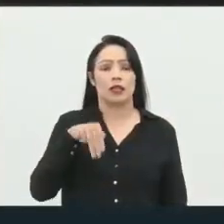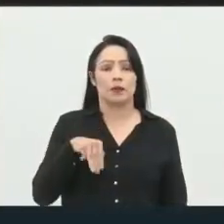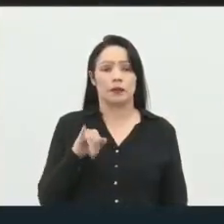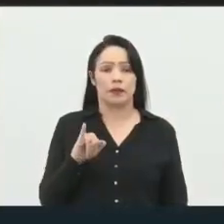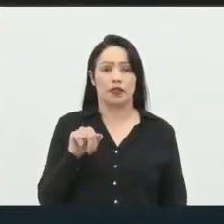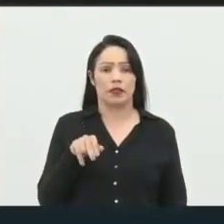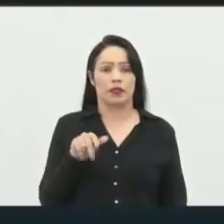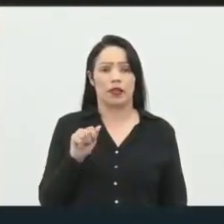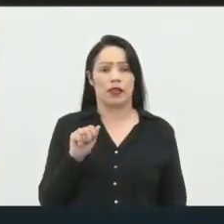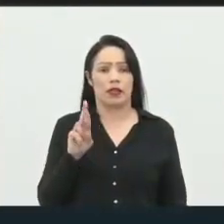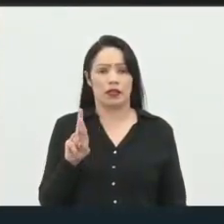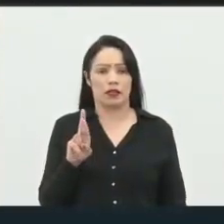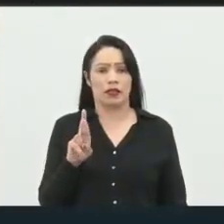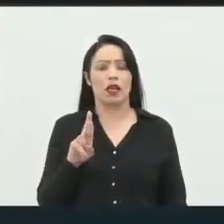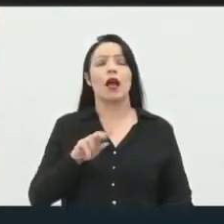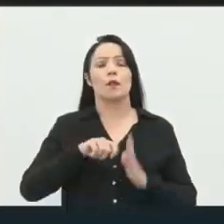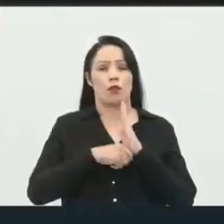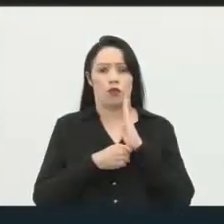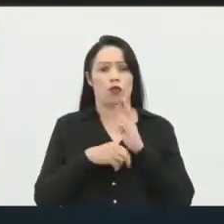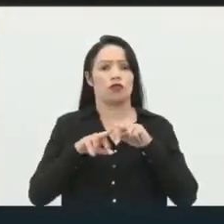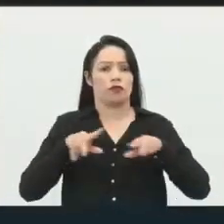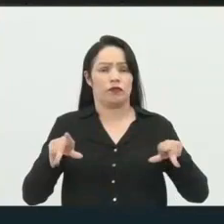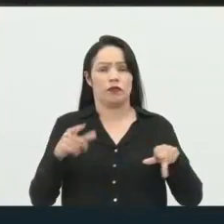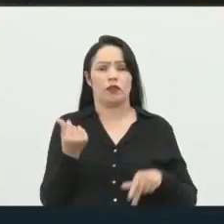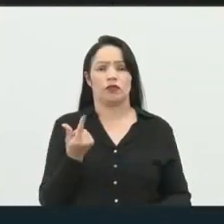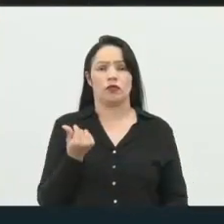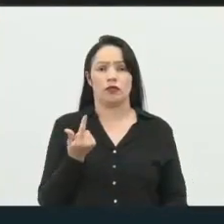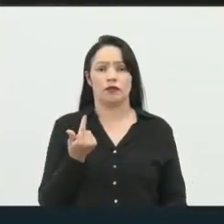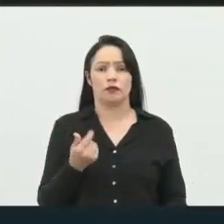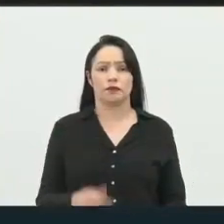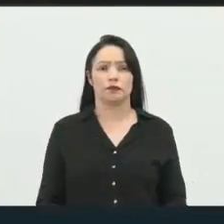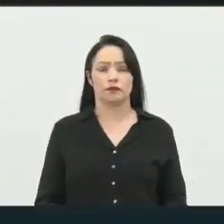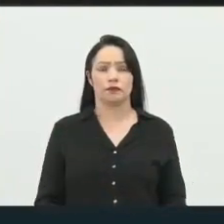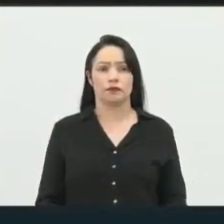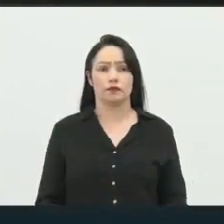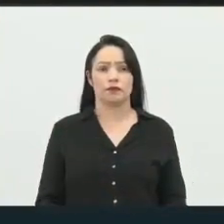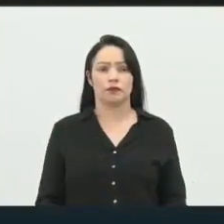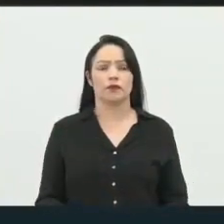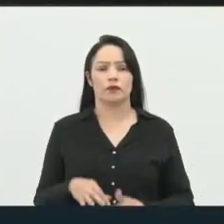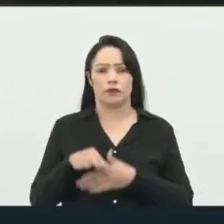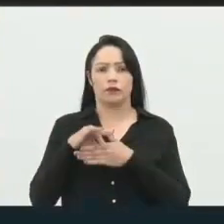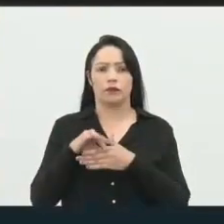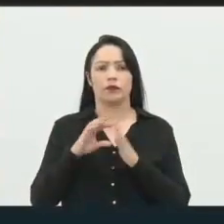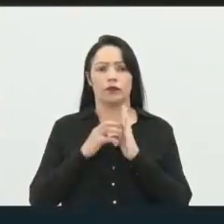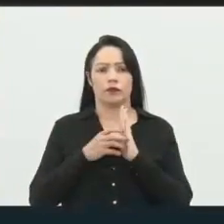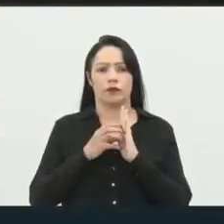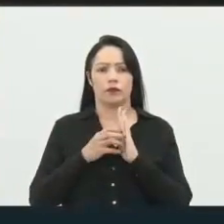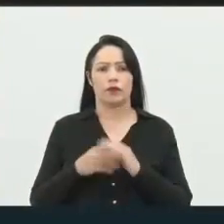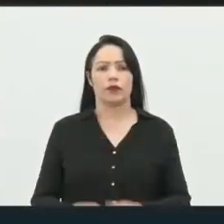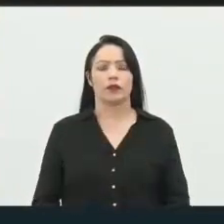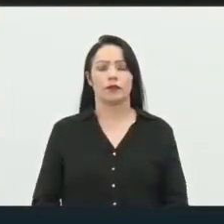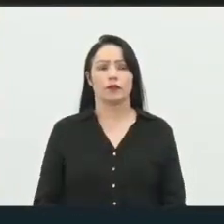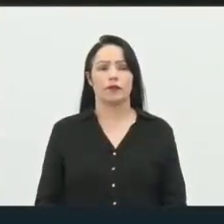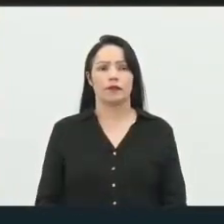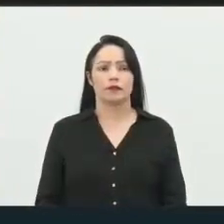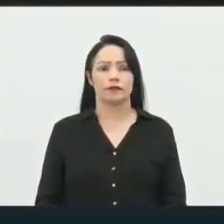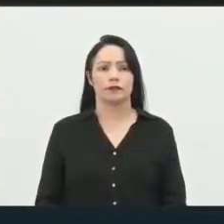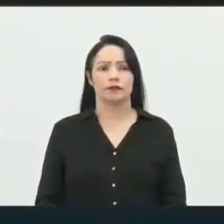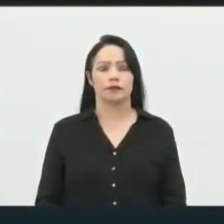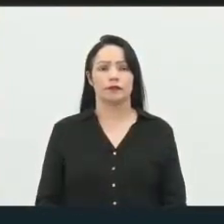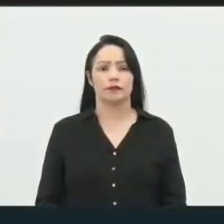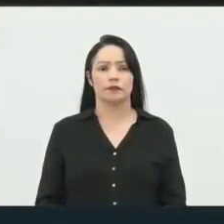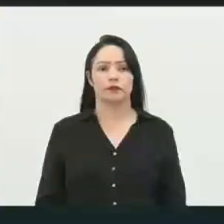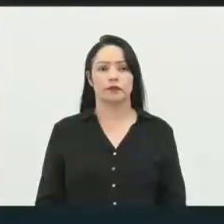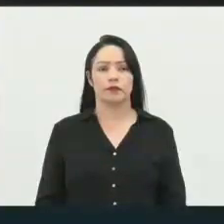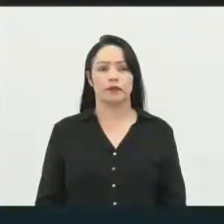bloqueou parte dos recursos que foram utilizados pela liderança do partido presente pela liderança então nós